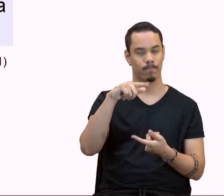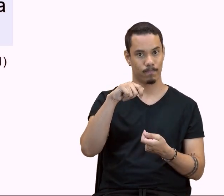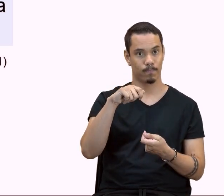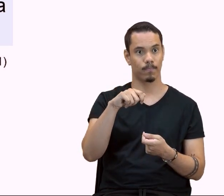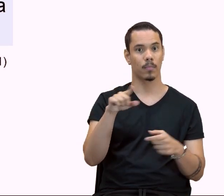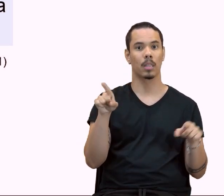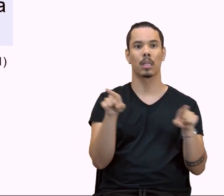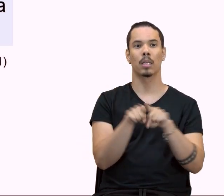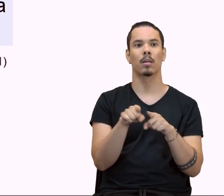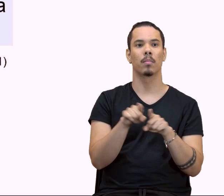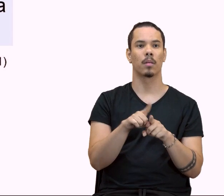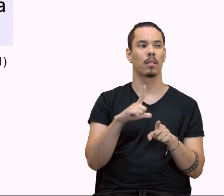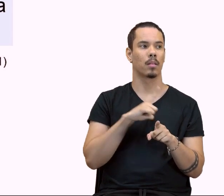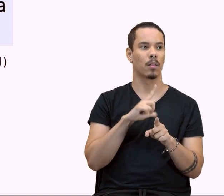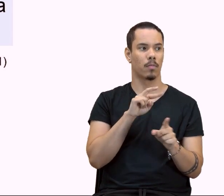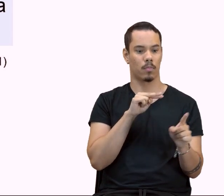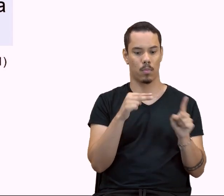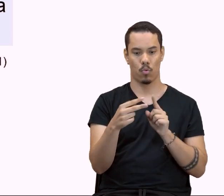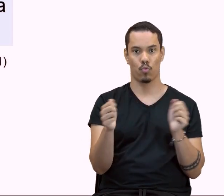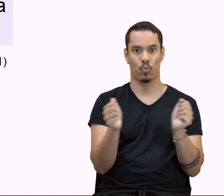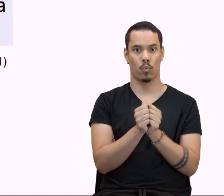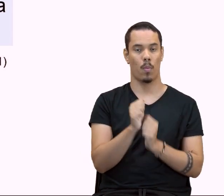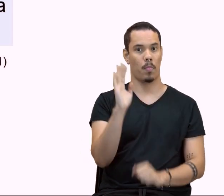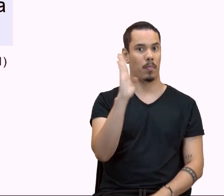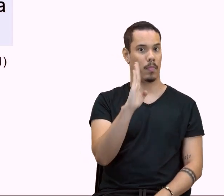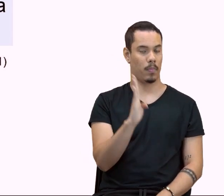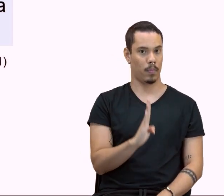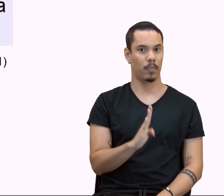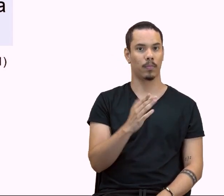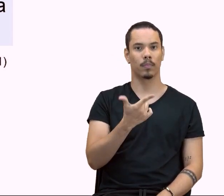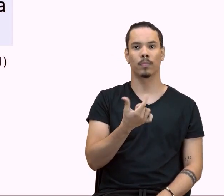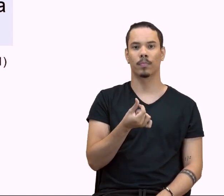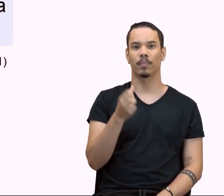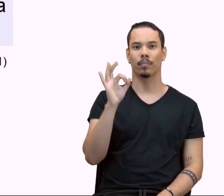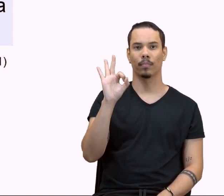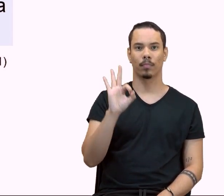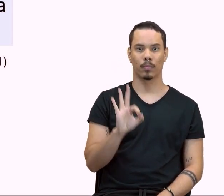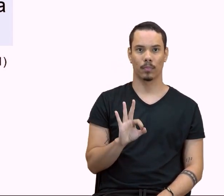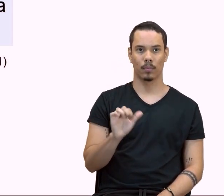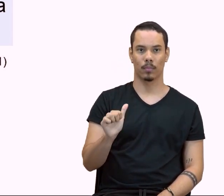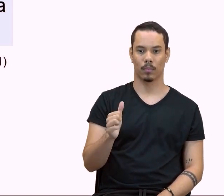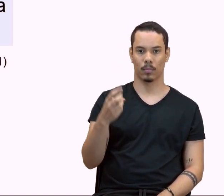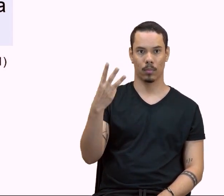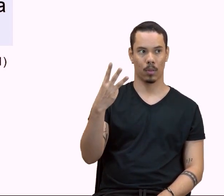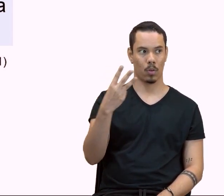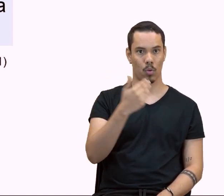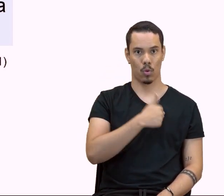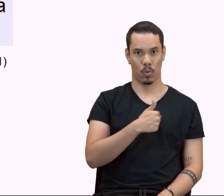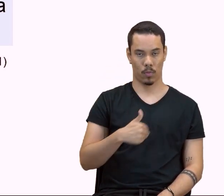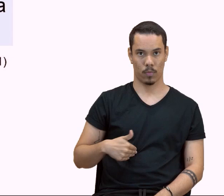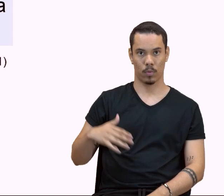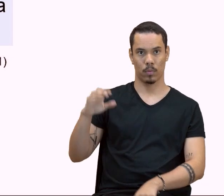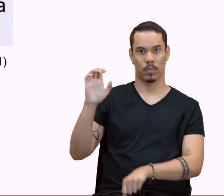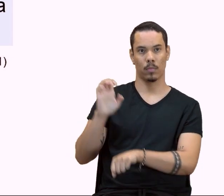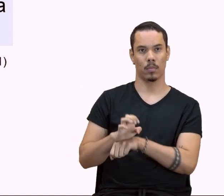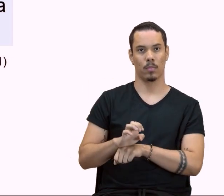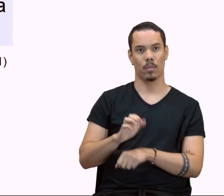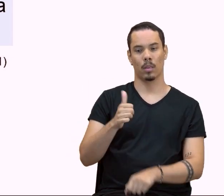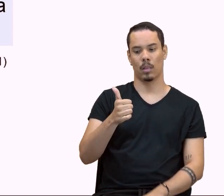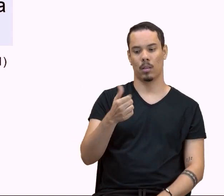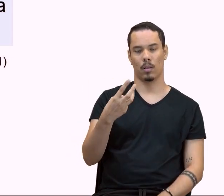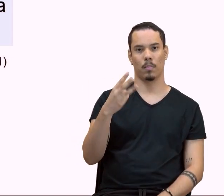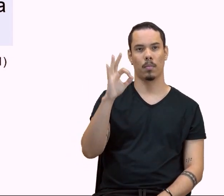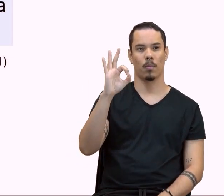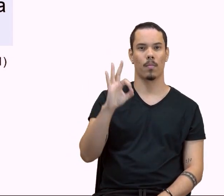uma contrapartida do Brasil, 26%, 13% do governo estadual e 13% do